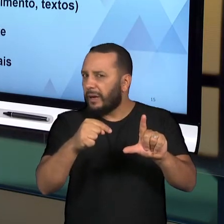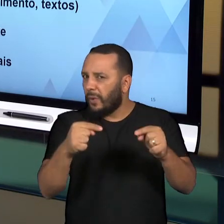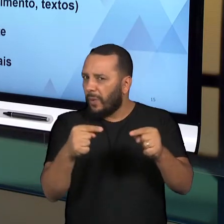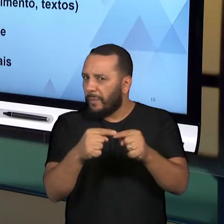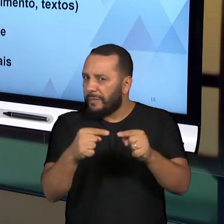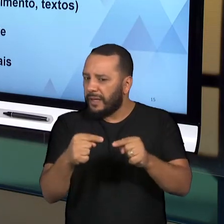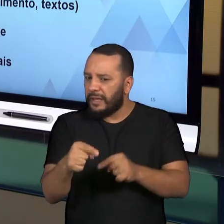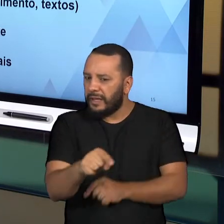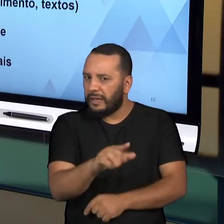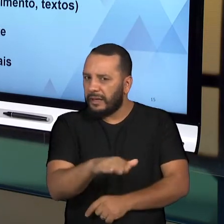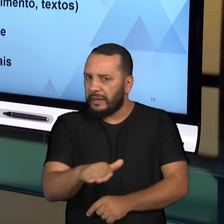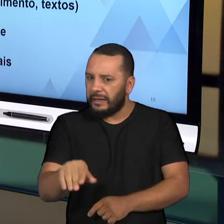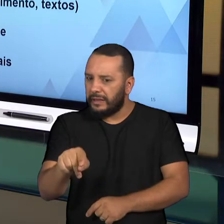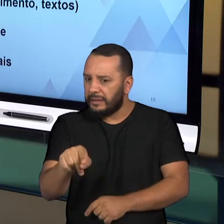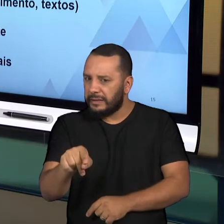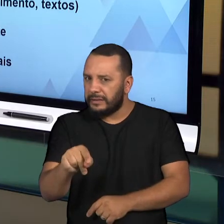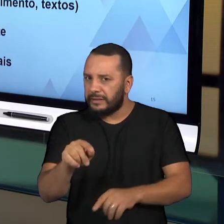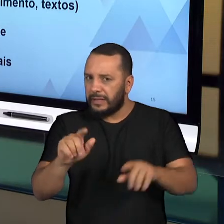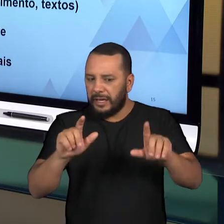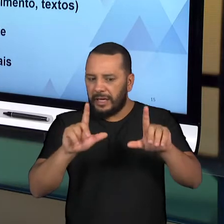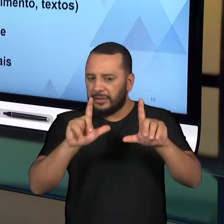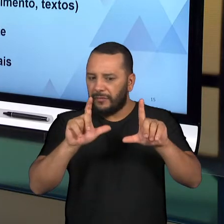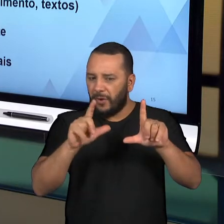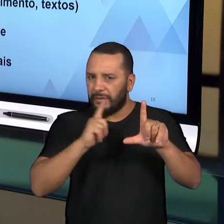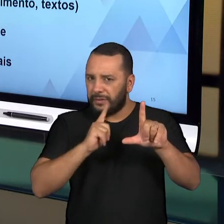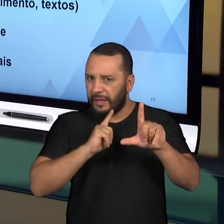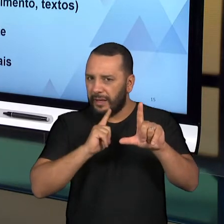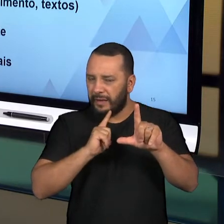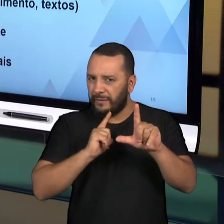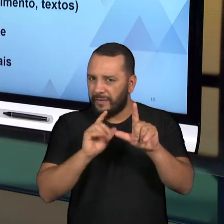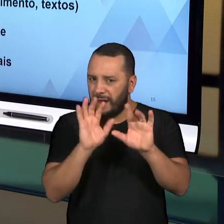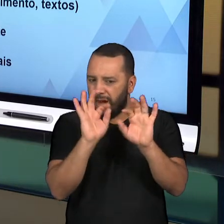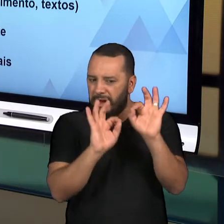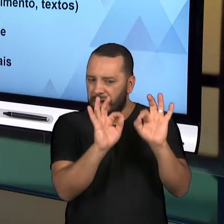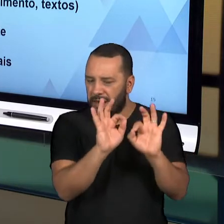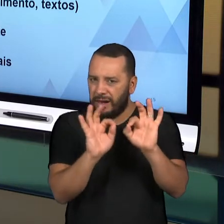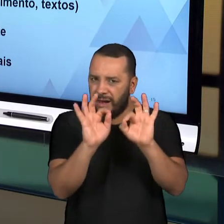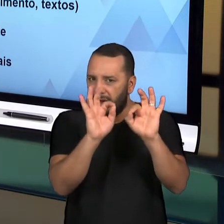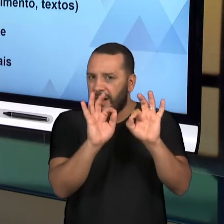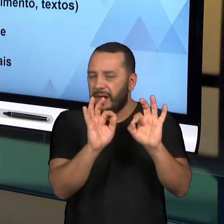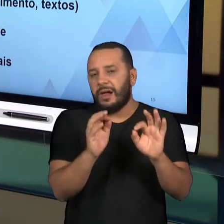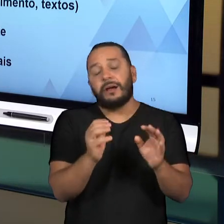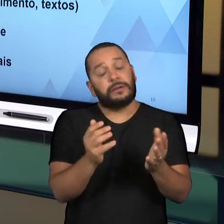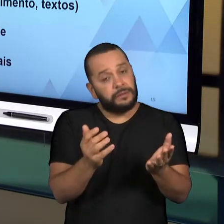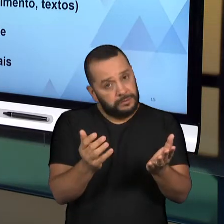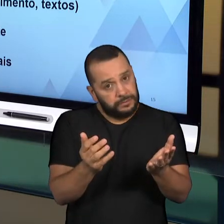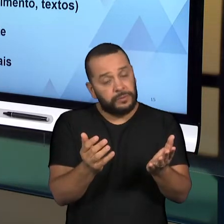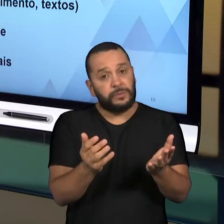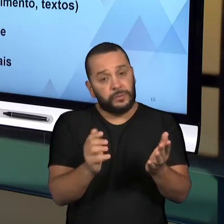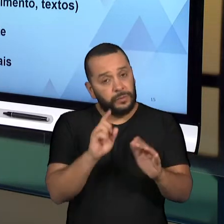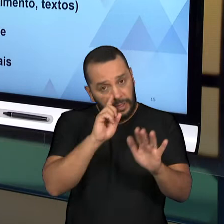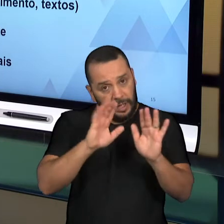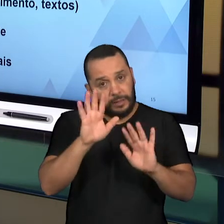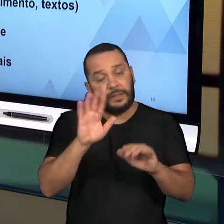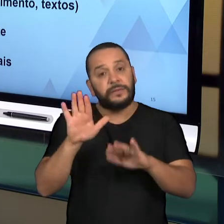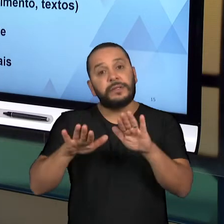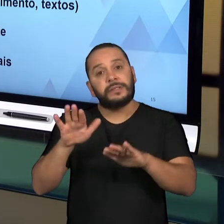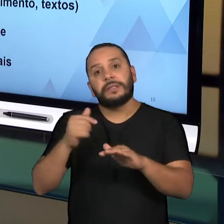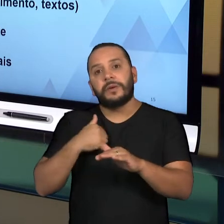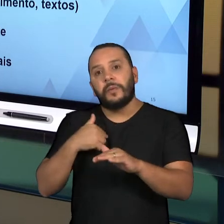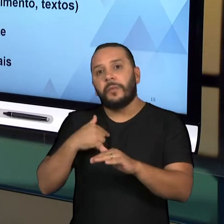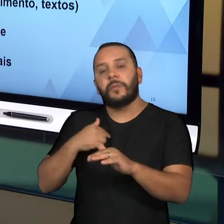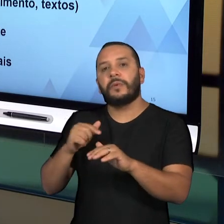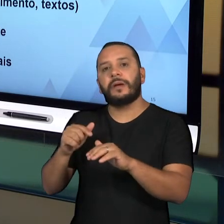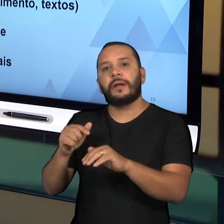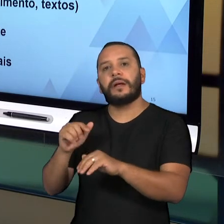não teve nenhum retoque nenhuma modificação porque isso vai interferir nas discussões que eu vou desenvolver